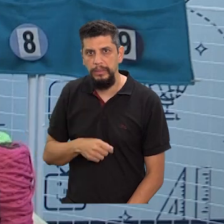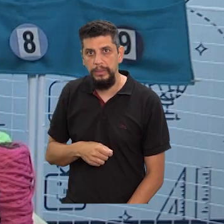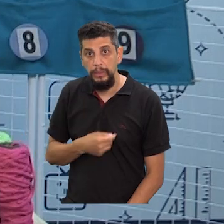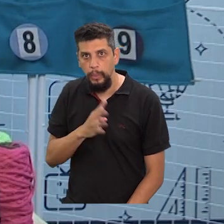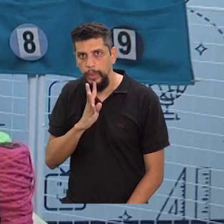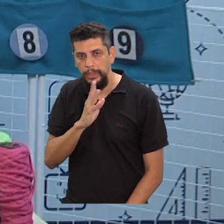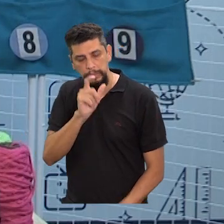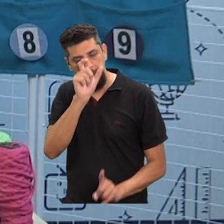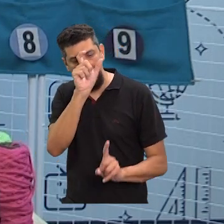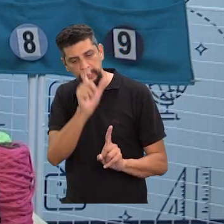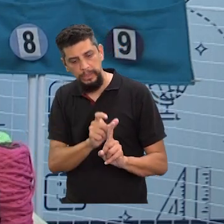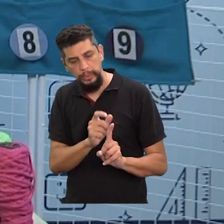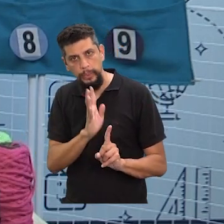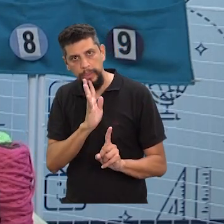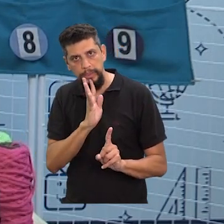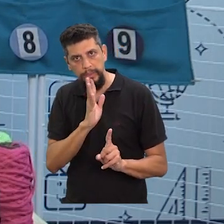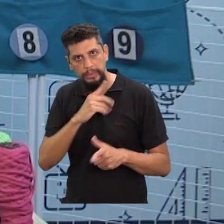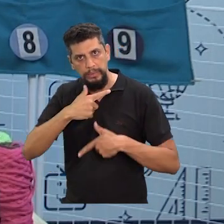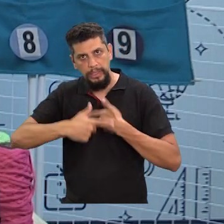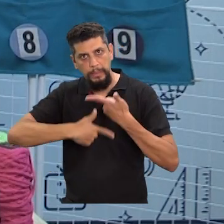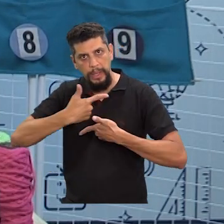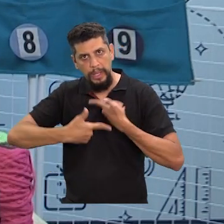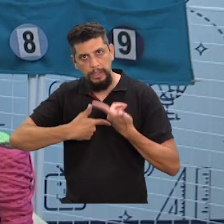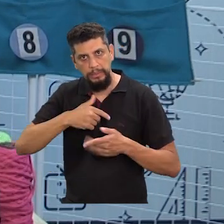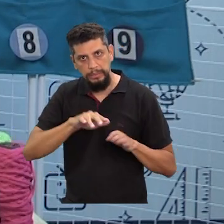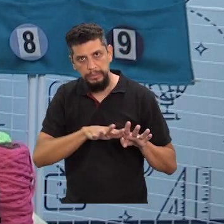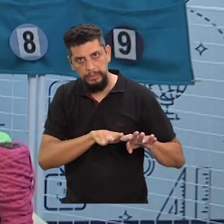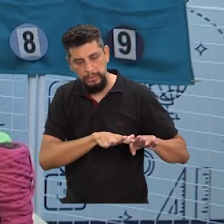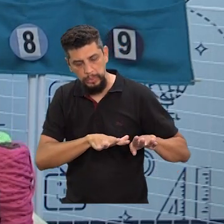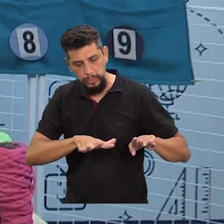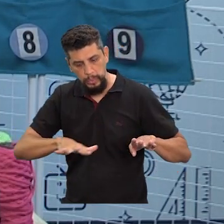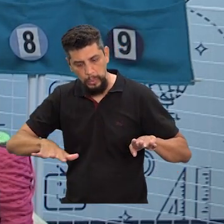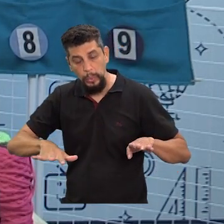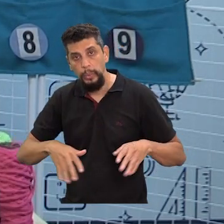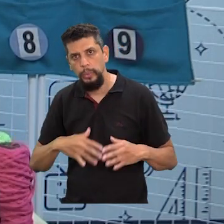vinham para Atenas para conhecê-la e conhecer seus lindos trabalhos.